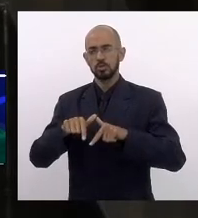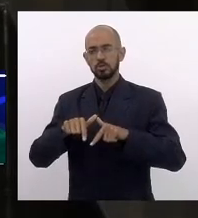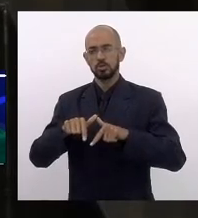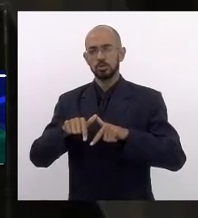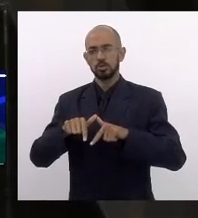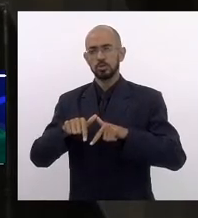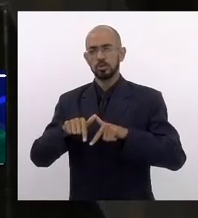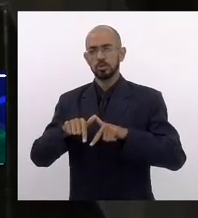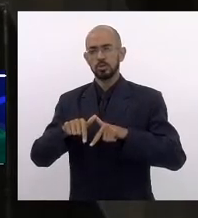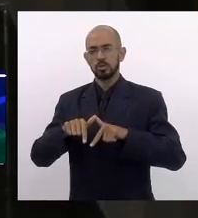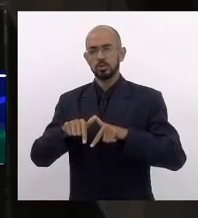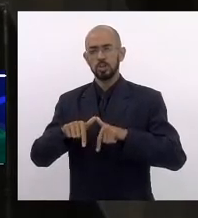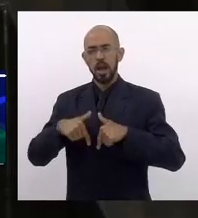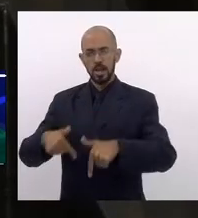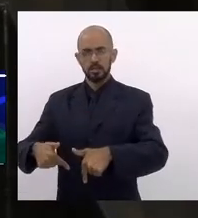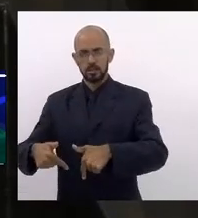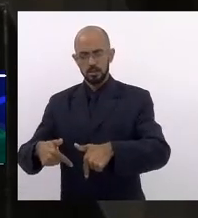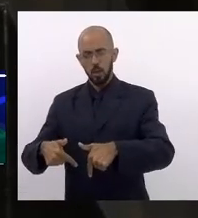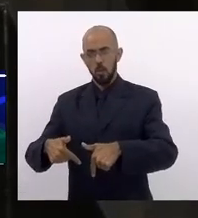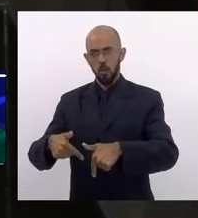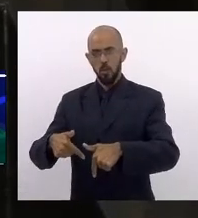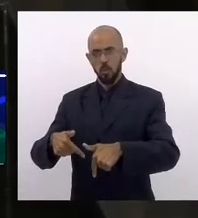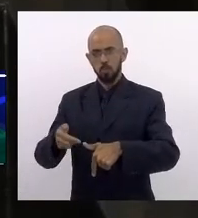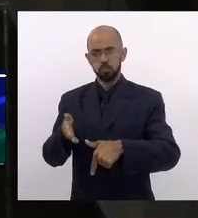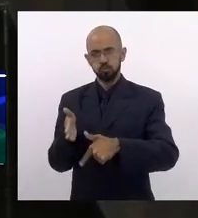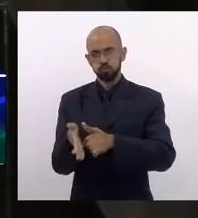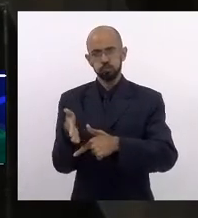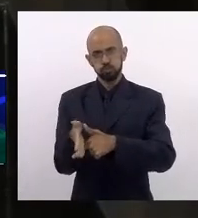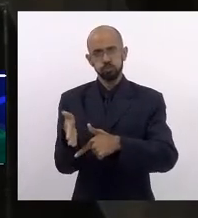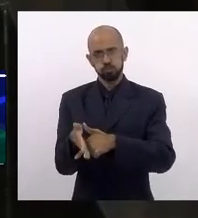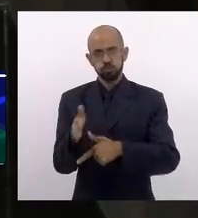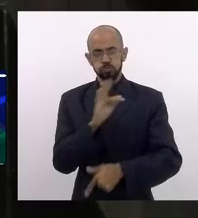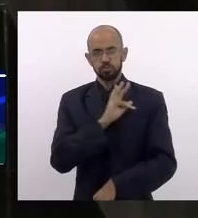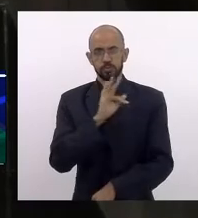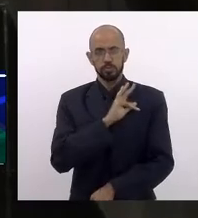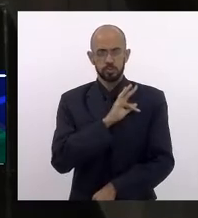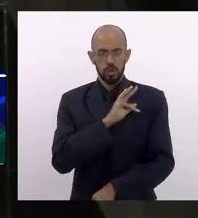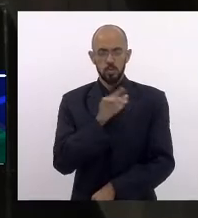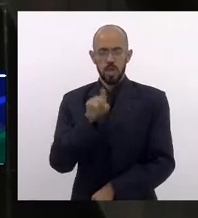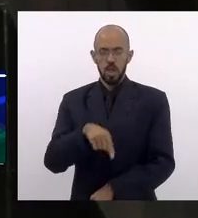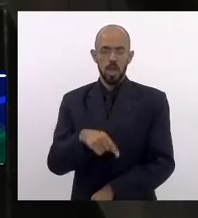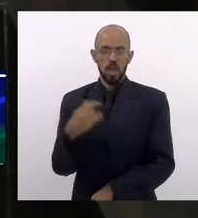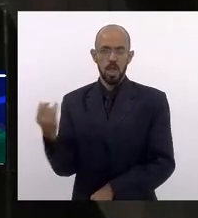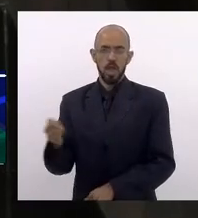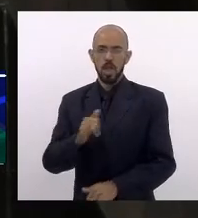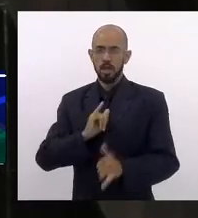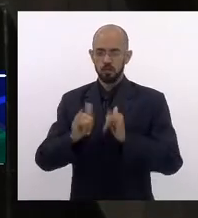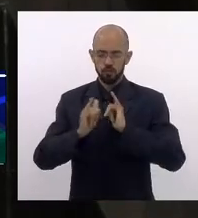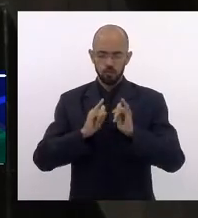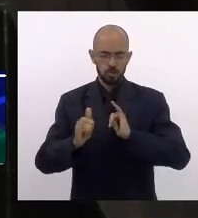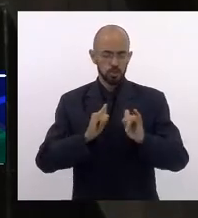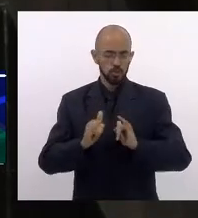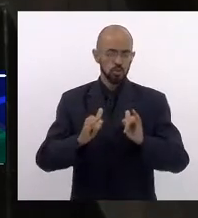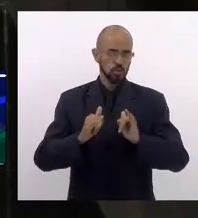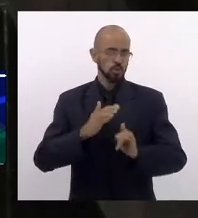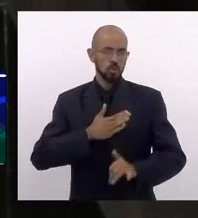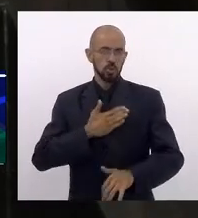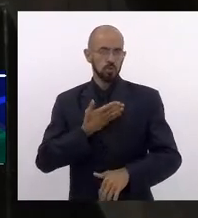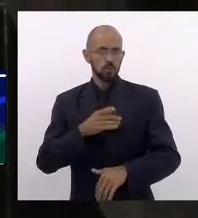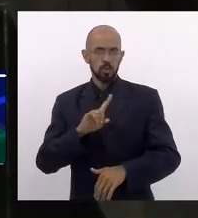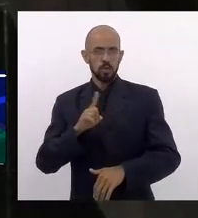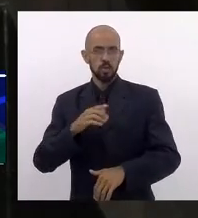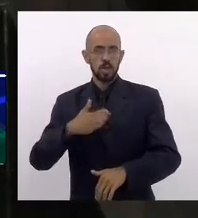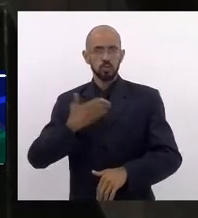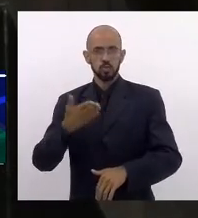de intervenções policiais. Das quais, deputada Tiaju, é um outro dado devastador. Não surpreende, mas quando a